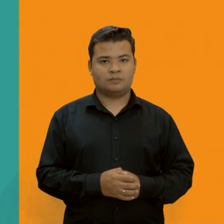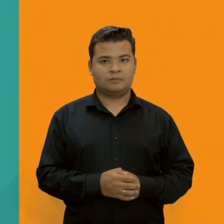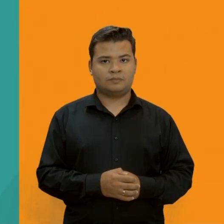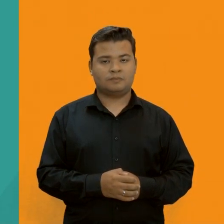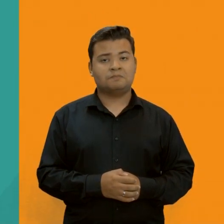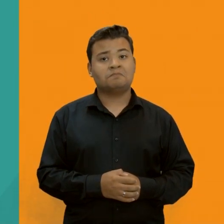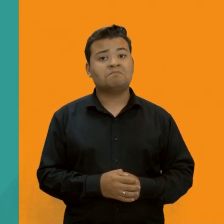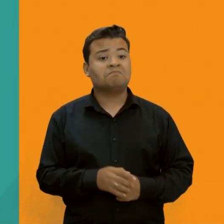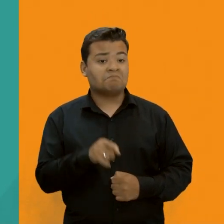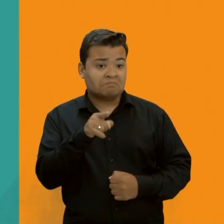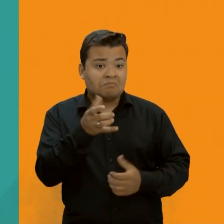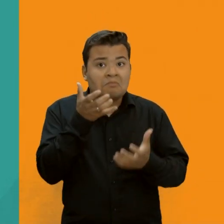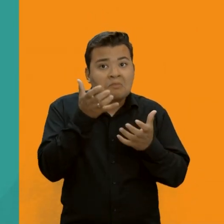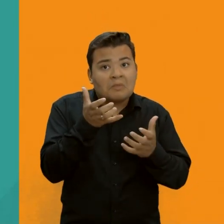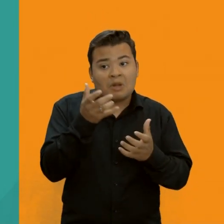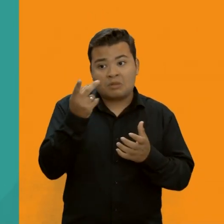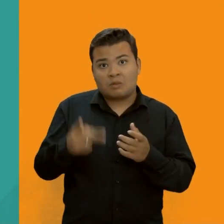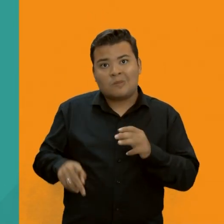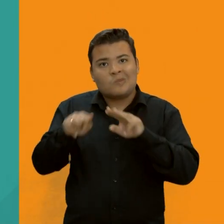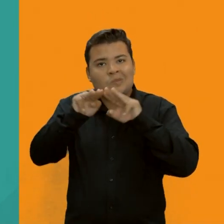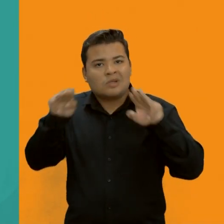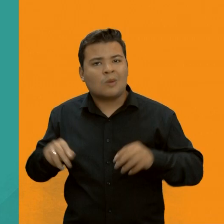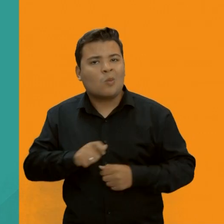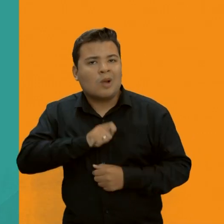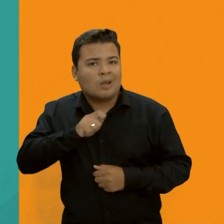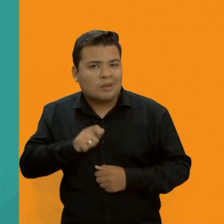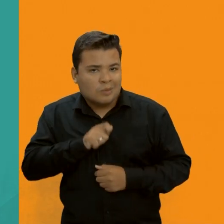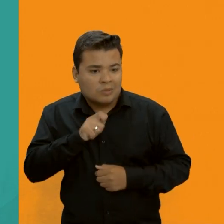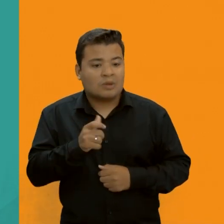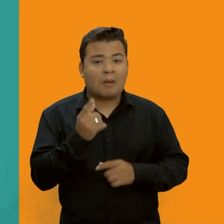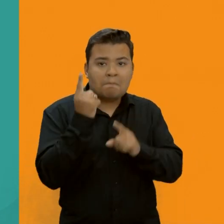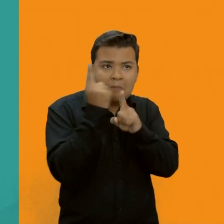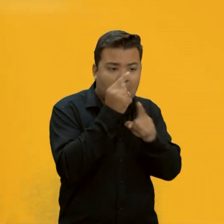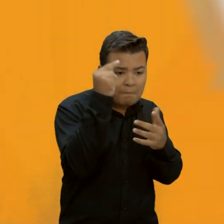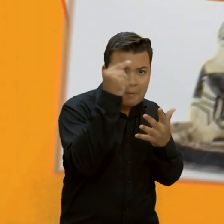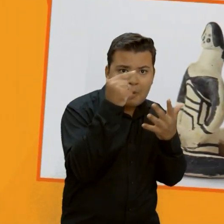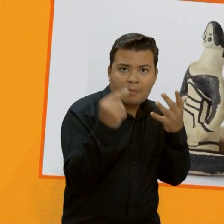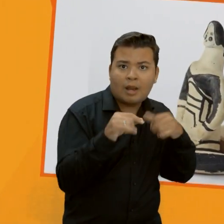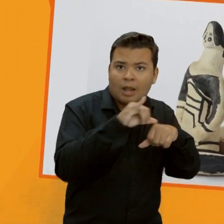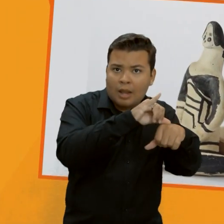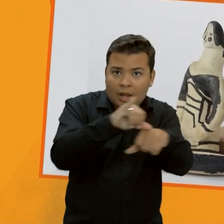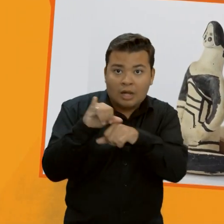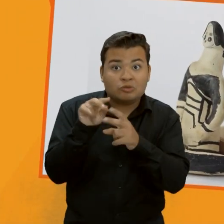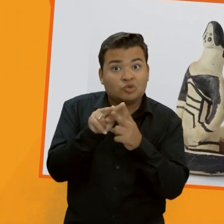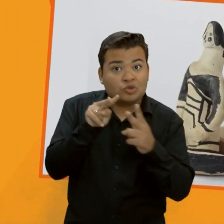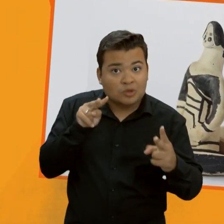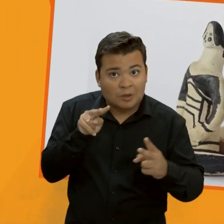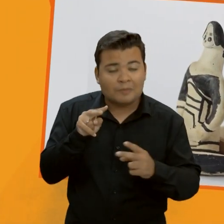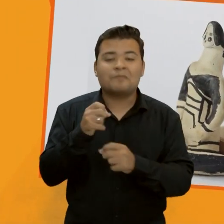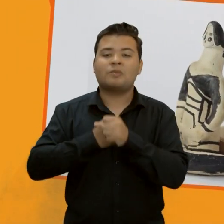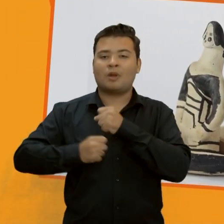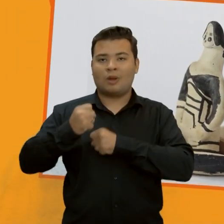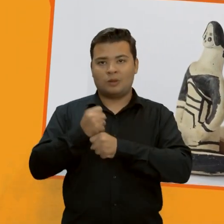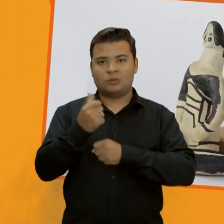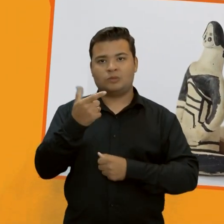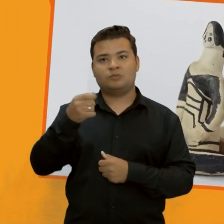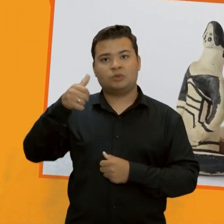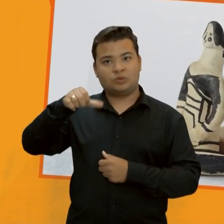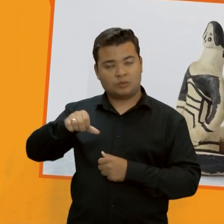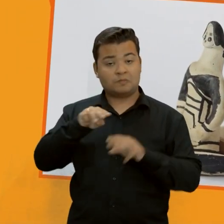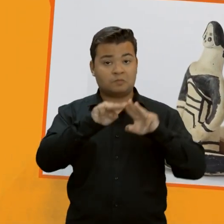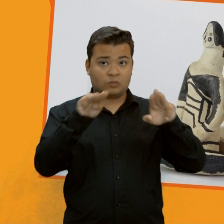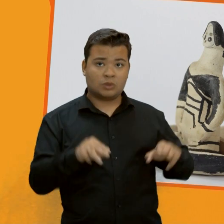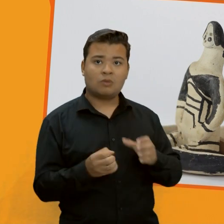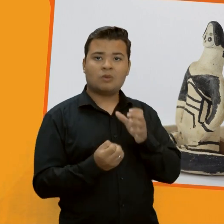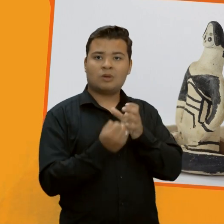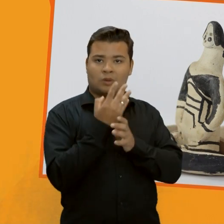tal ter acesso ao acervo do Museu Antropológico de forma digital? Em 2019, o museu criou o